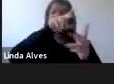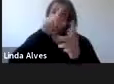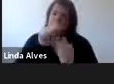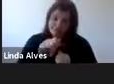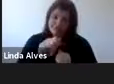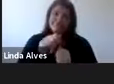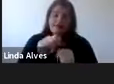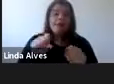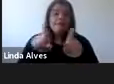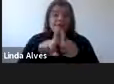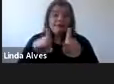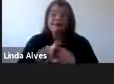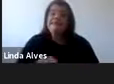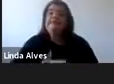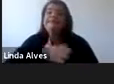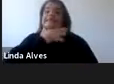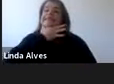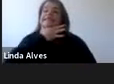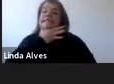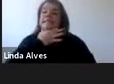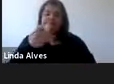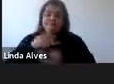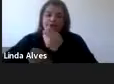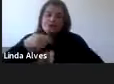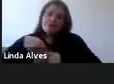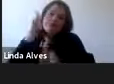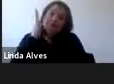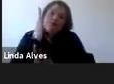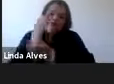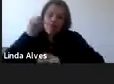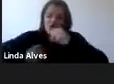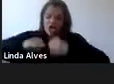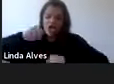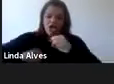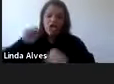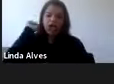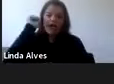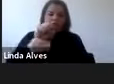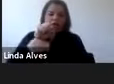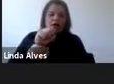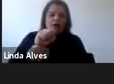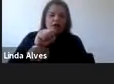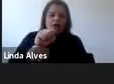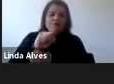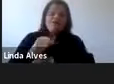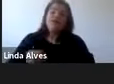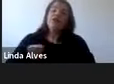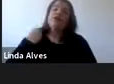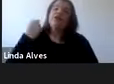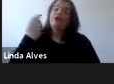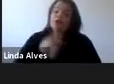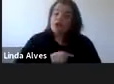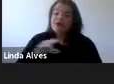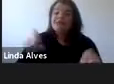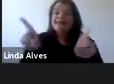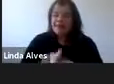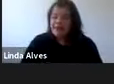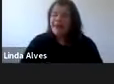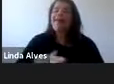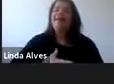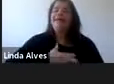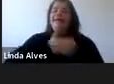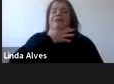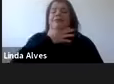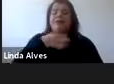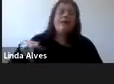econômica, porque as atividades produtivas pararam, certo? E, para agravar mais a situação, nós estamos passando por uma série de crise política no país, onde não tem